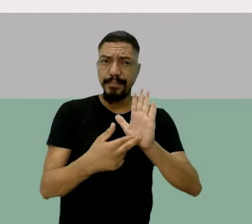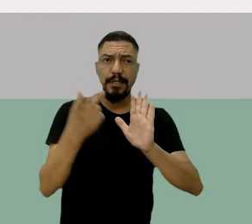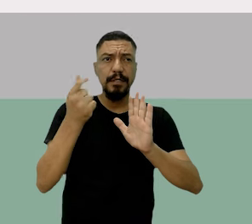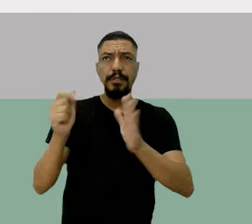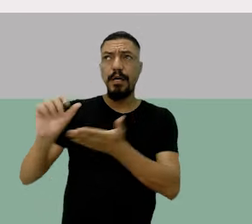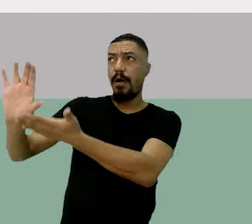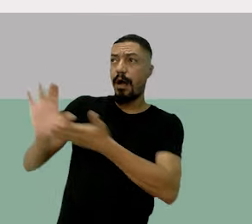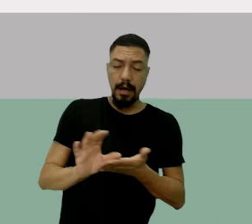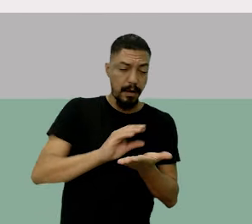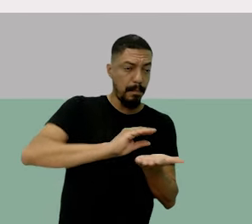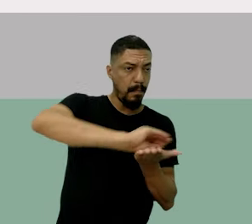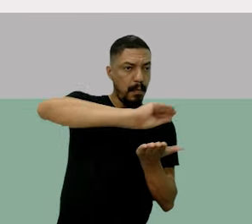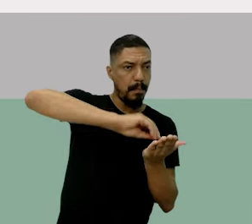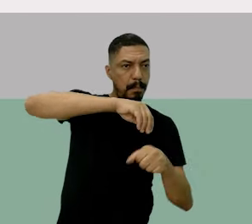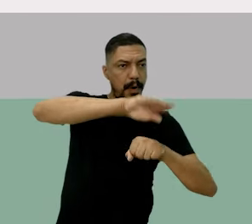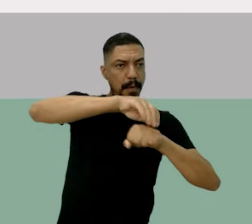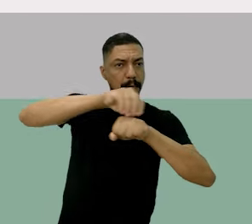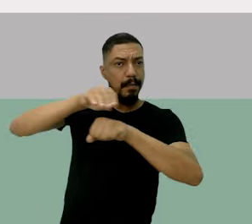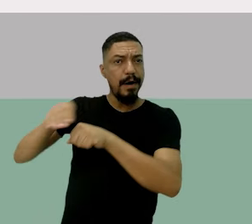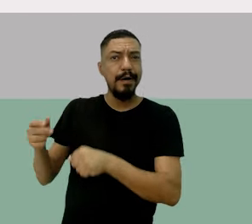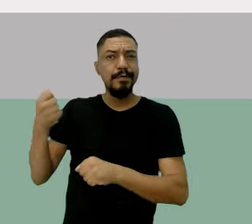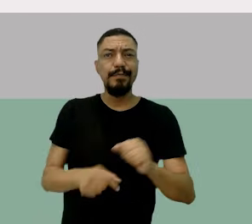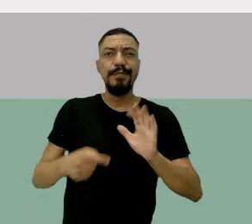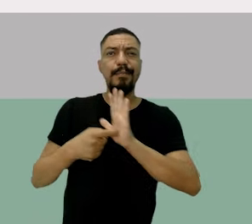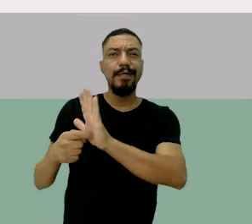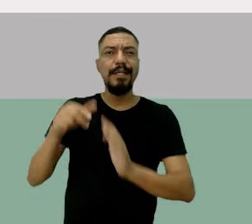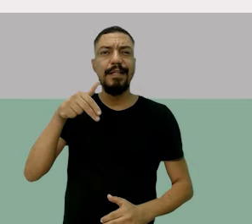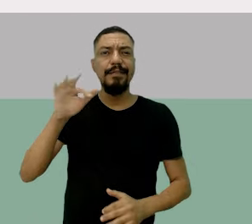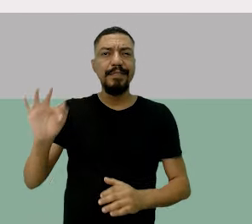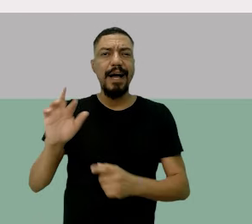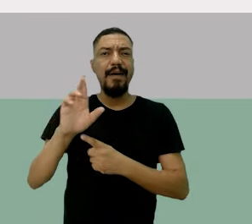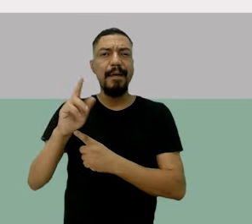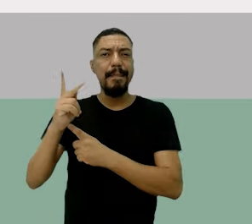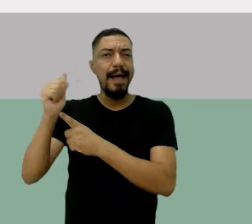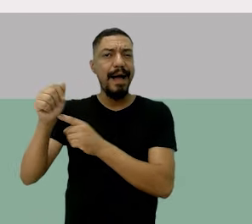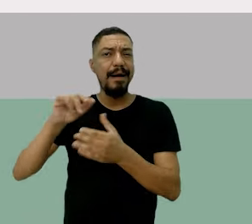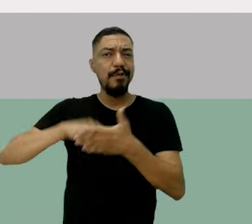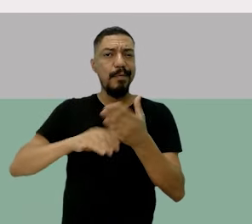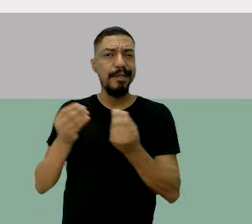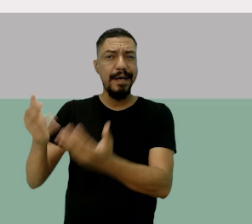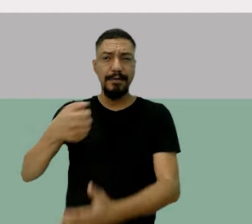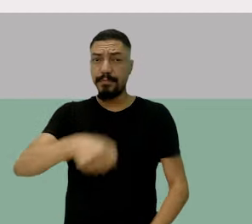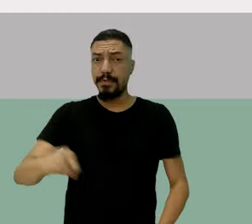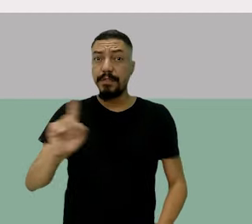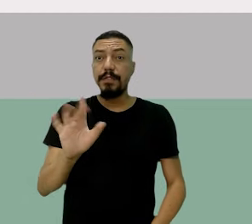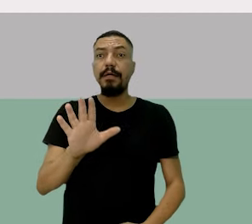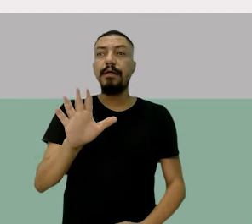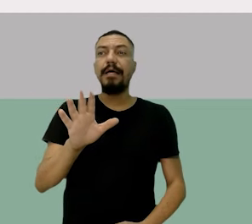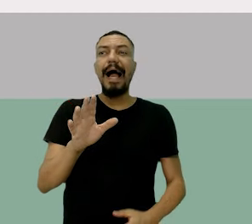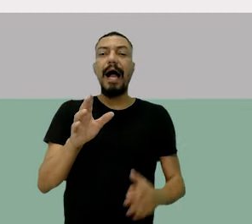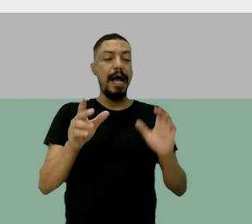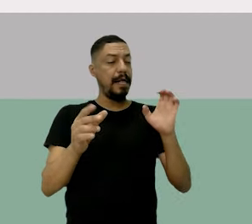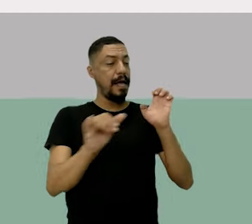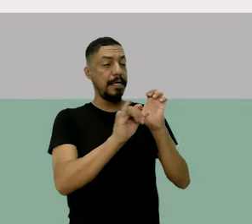foi gasto e não vai precisar entregar as notas fiscais e as RPAs. E o que não está no